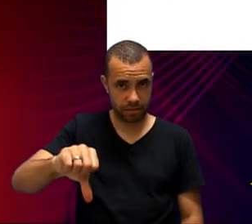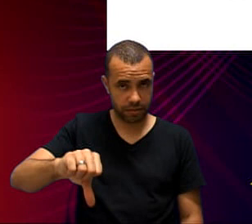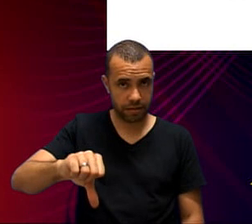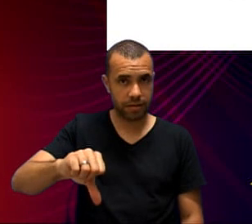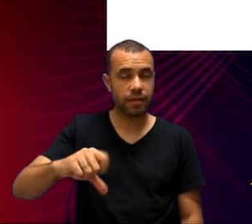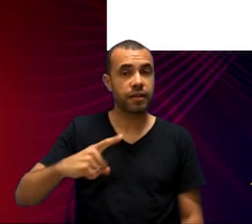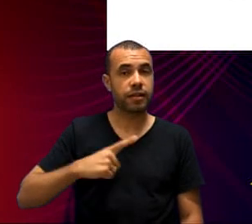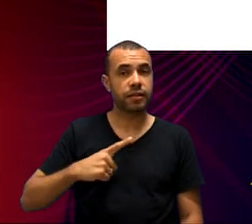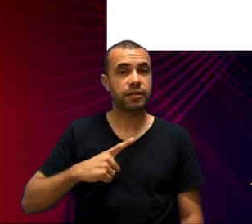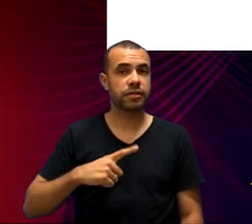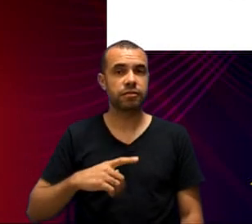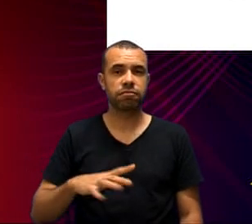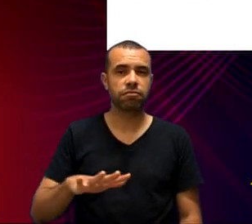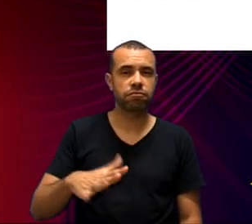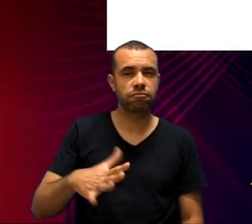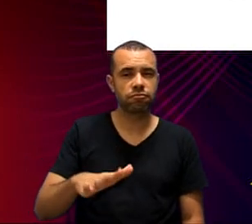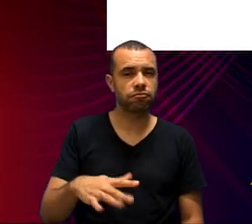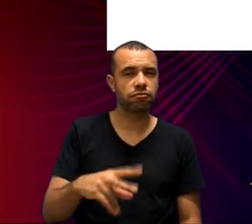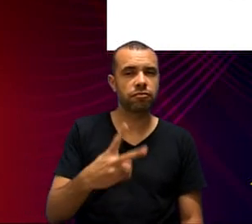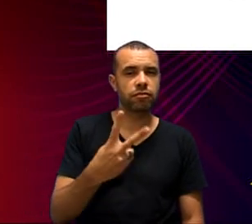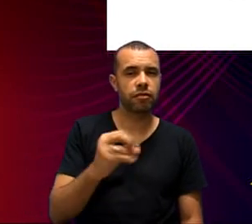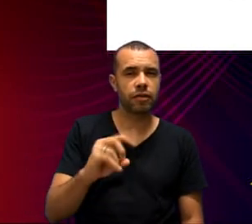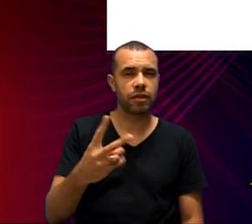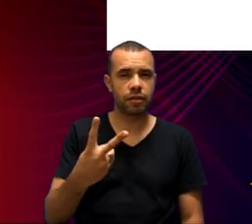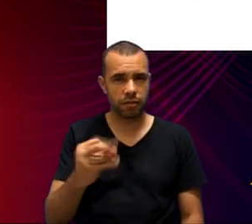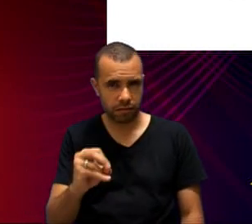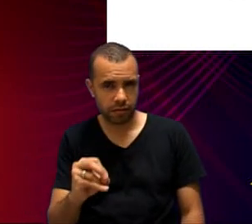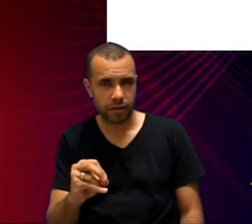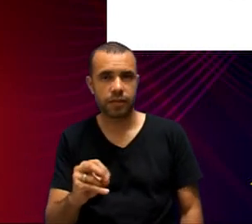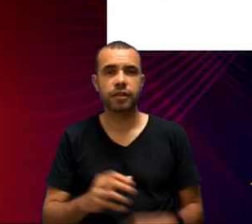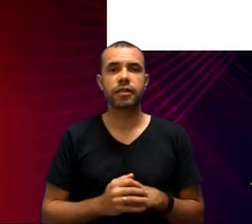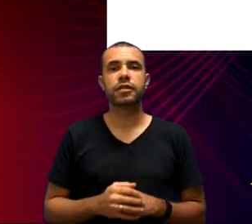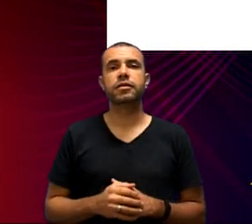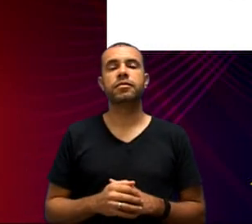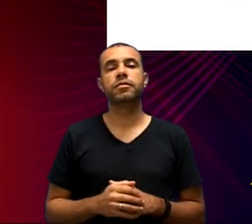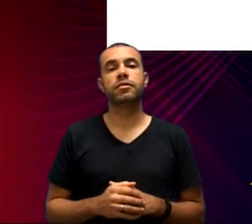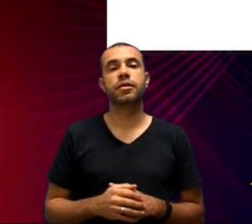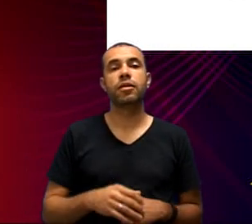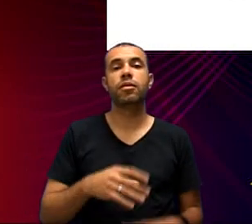com relação a 2020, né, há um aumento aí de